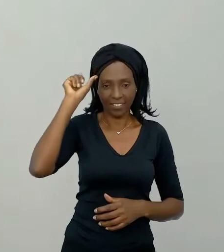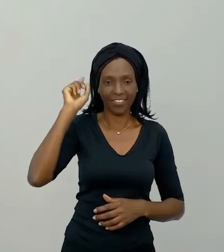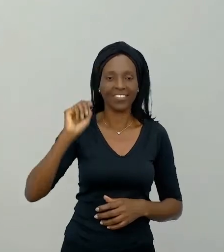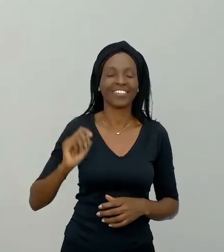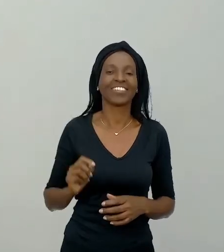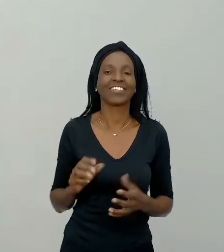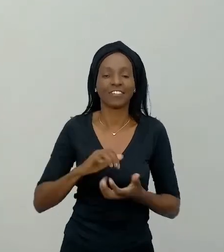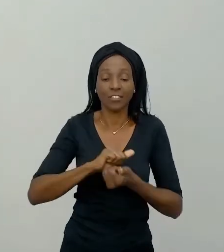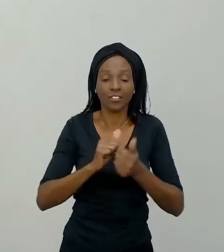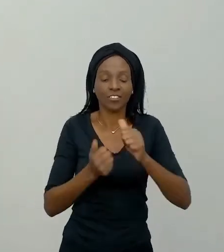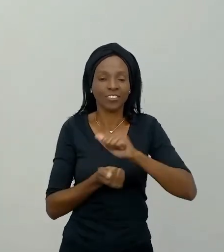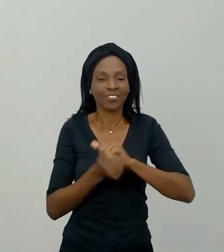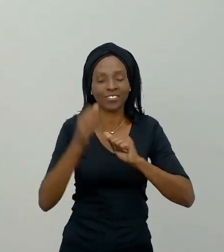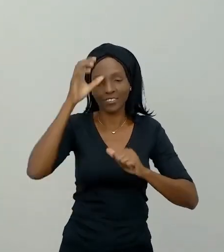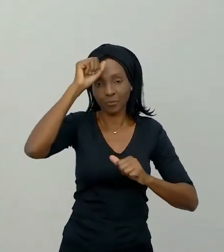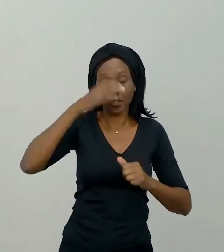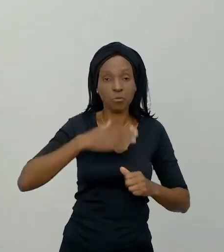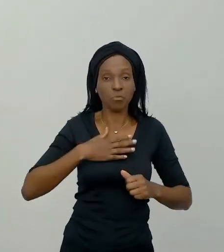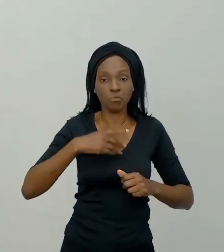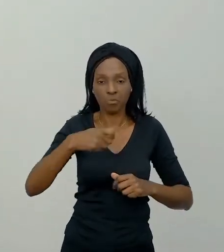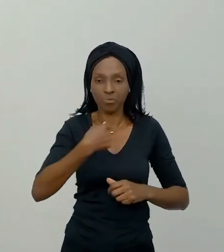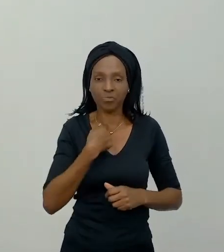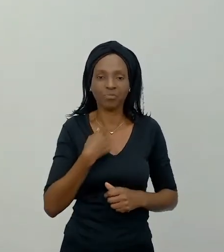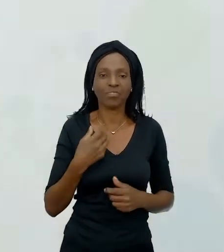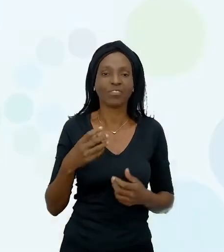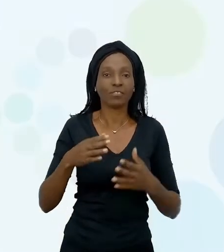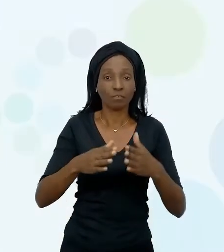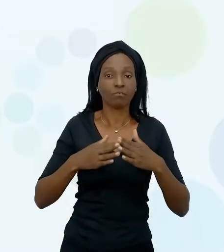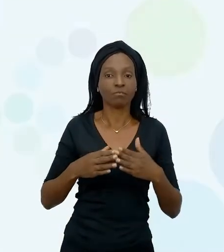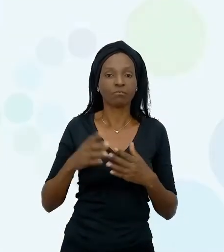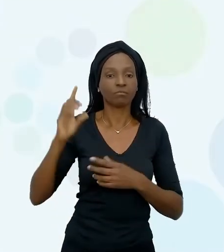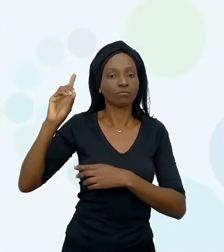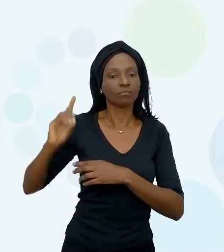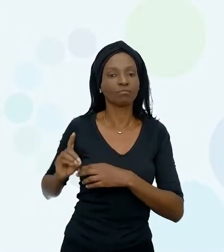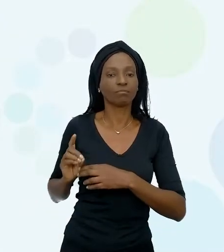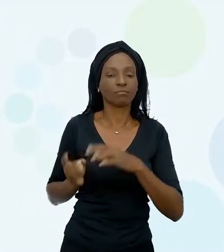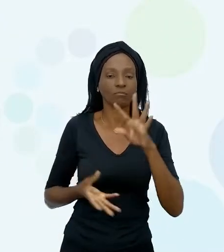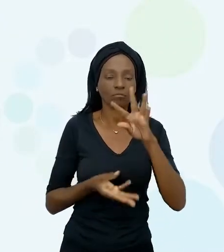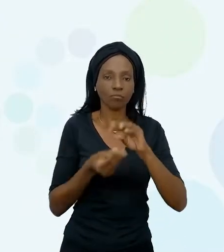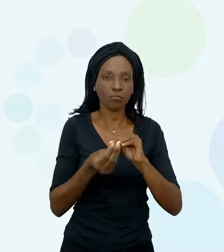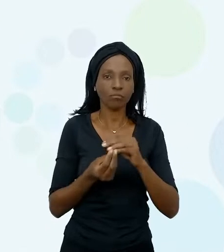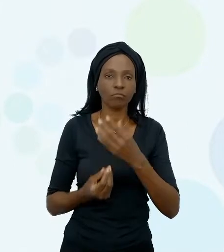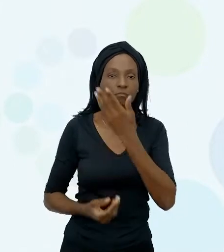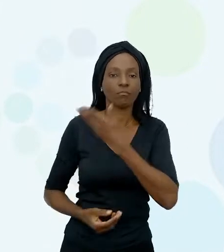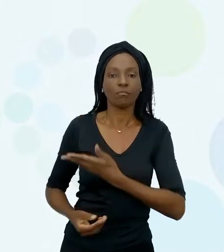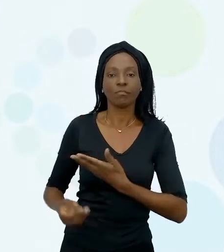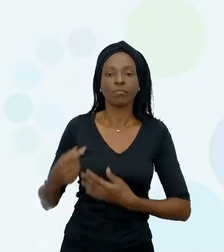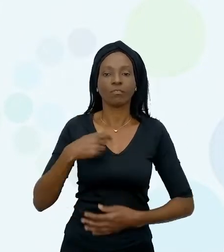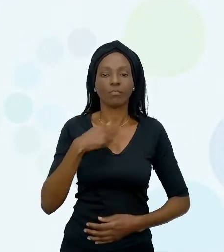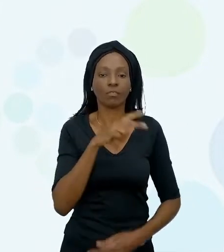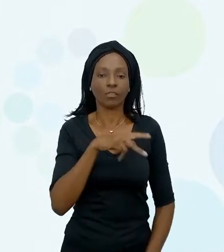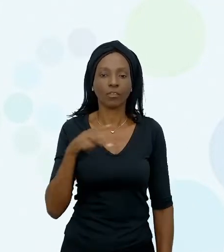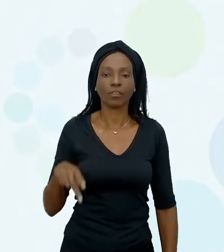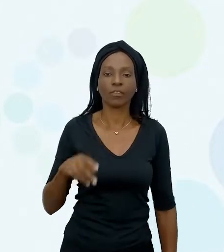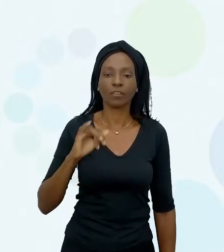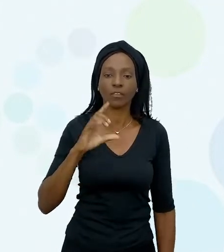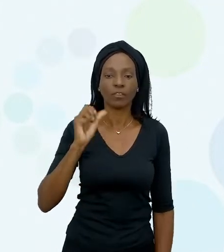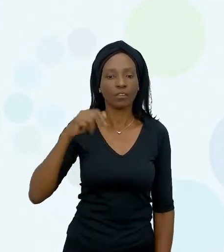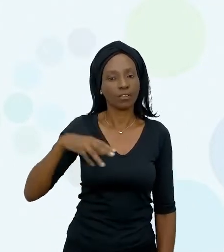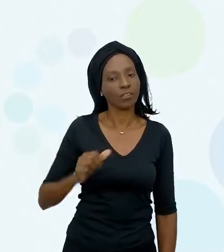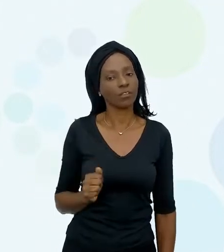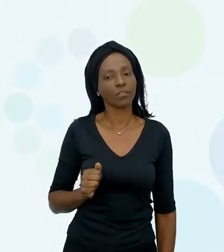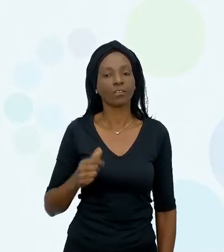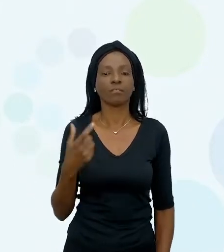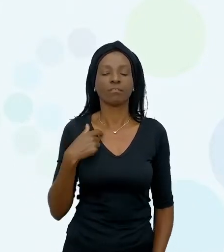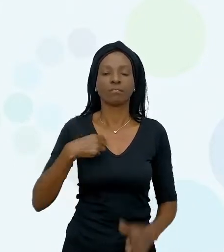me adaptando a esse sinal. Vou pedir para o nosso diretor colocar na tela aí o nosso resumo. Eu sou a professora Ilana, aqui do Centro de Mídias, eu